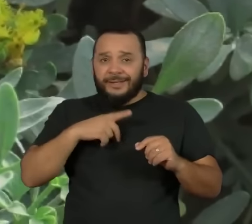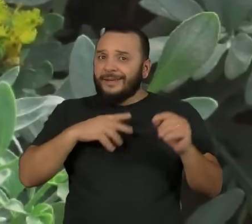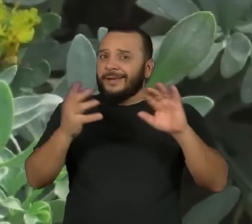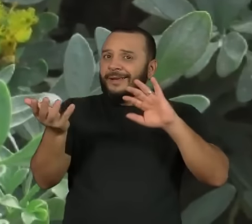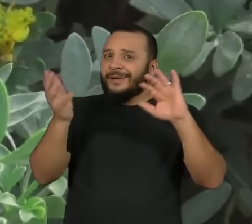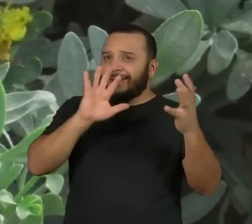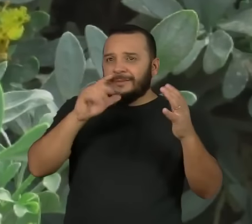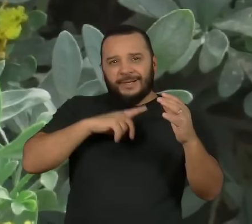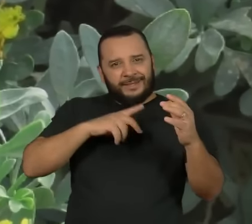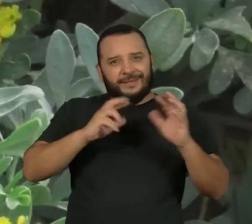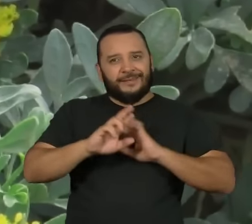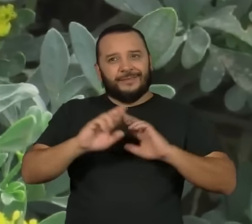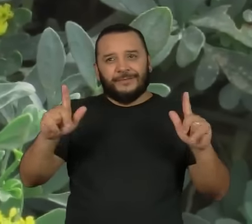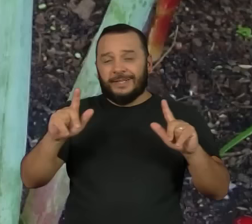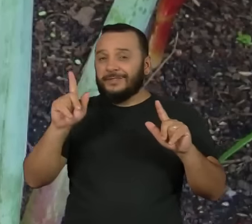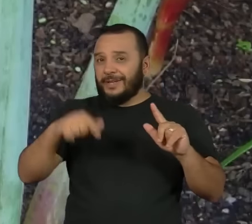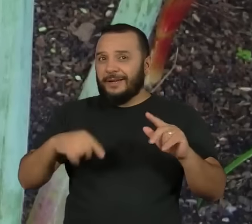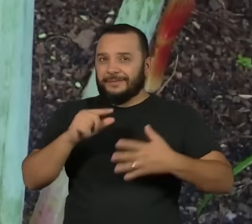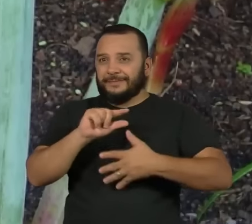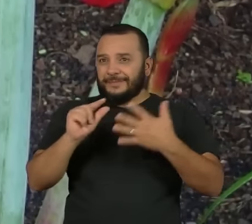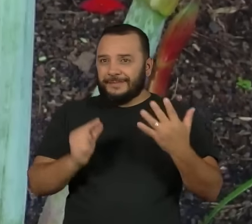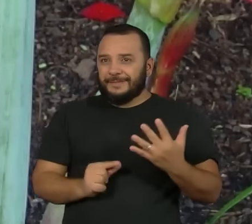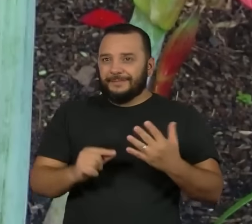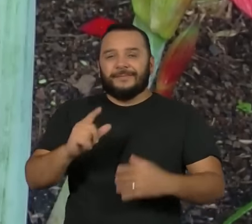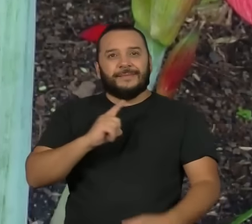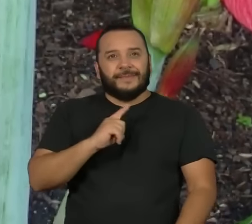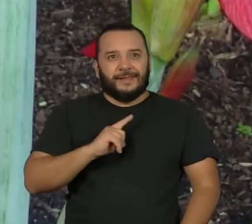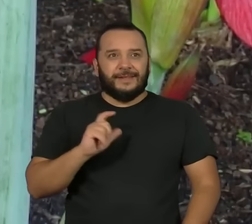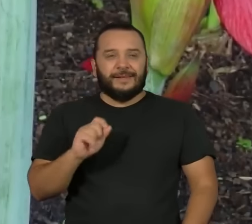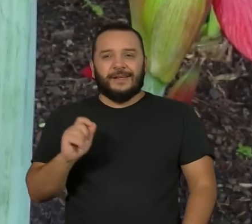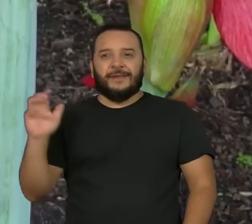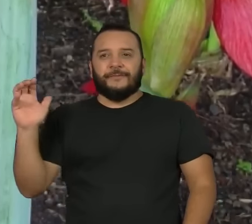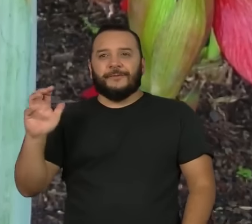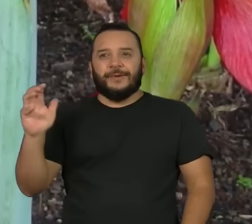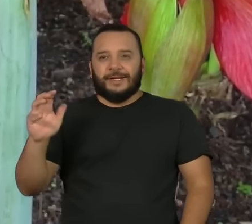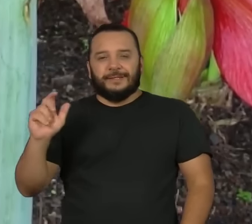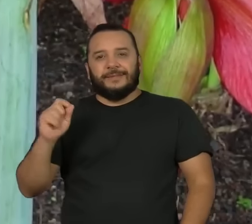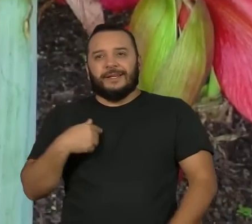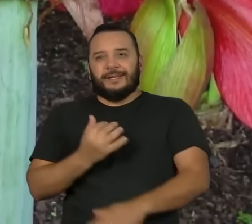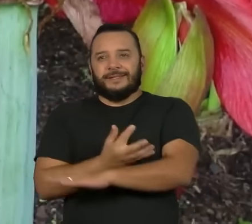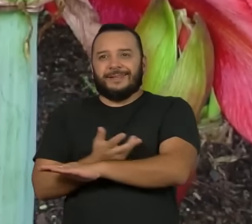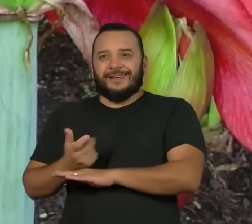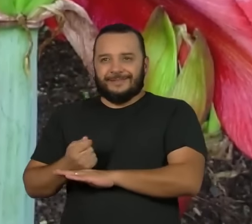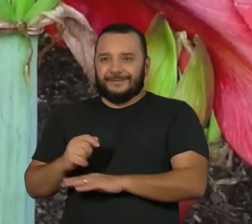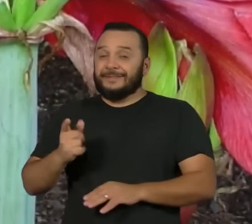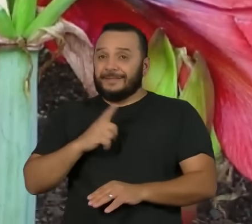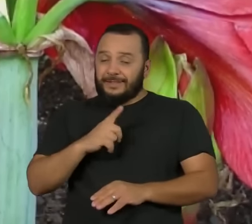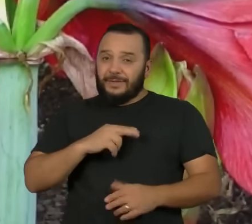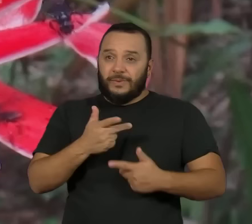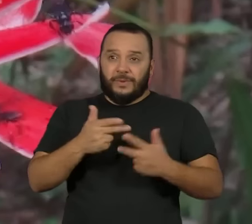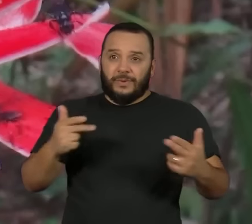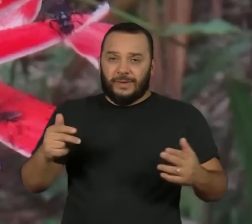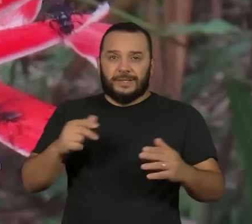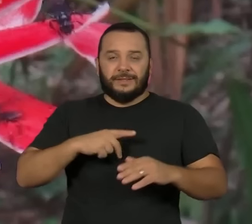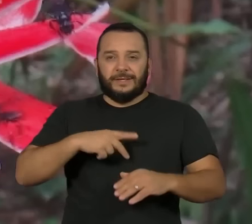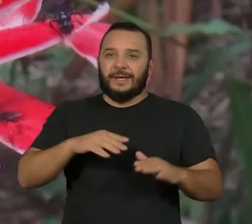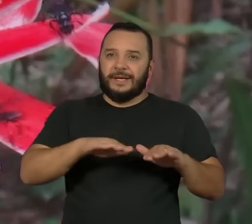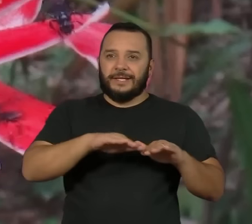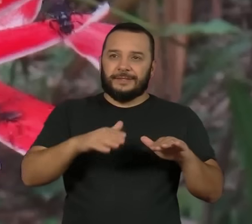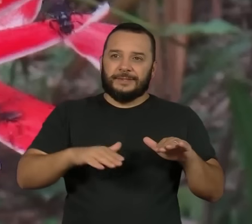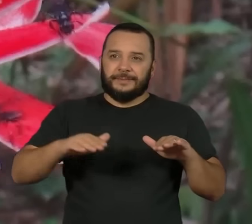basicamente mata atlântica, mas tem interferência muito forte de cerrado, tem coisas de pampas,